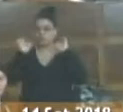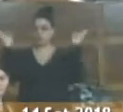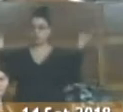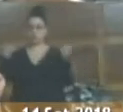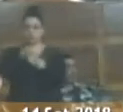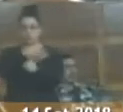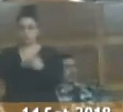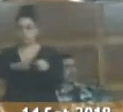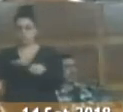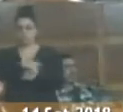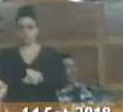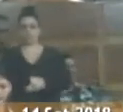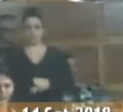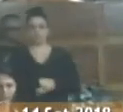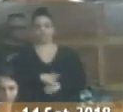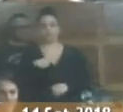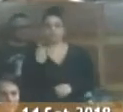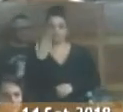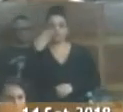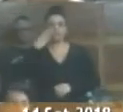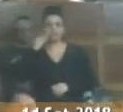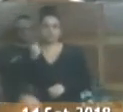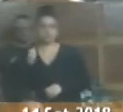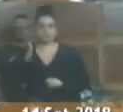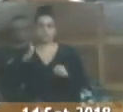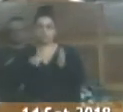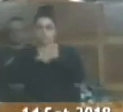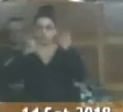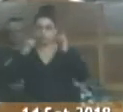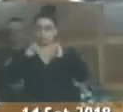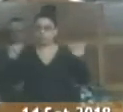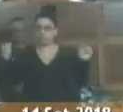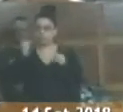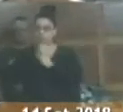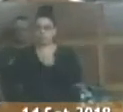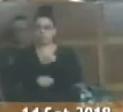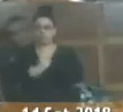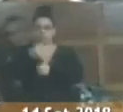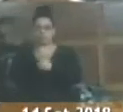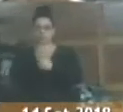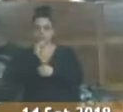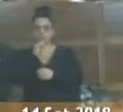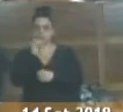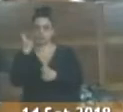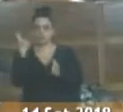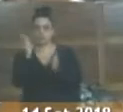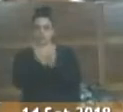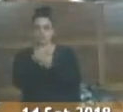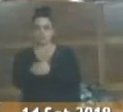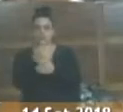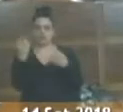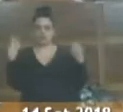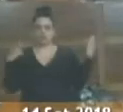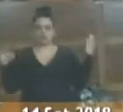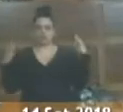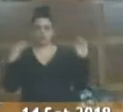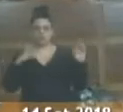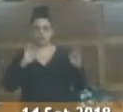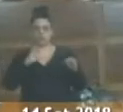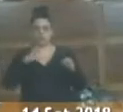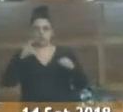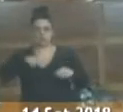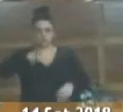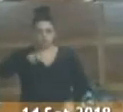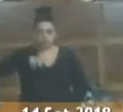ilha. Como a gente já sabe, já saiu até em jornais, ano passado, por exemplo, teve um caso de uma turista que foi agredida na trilha